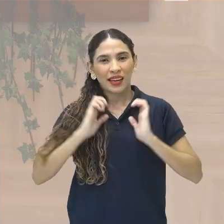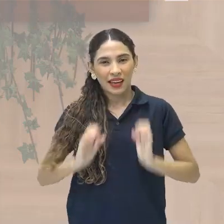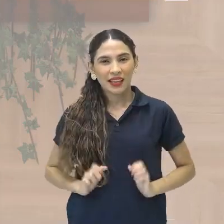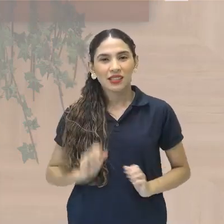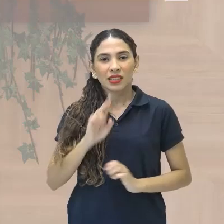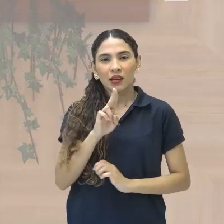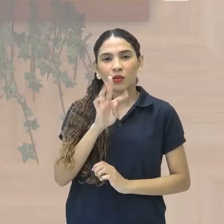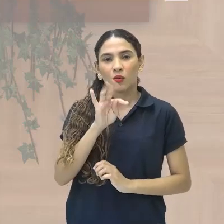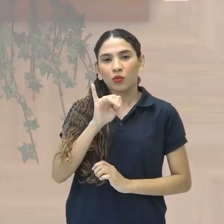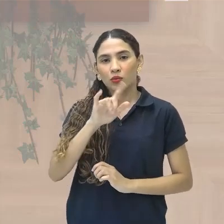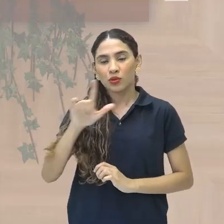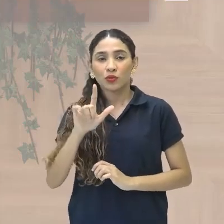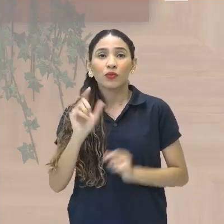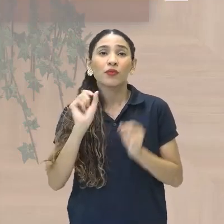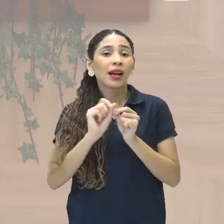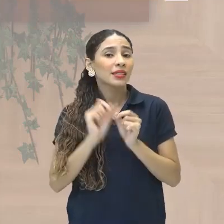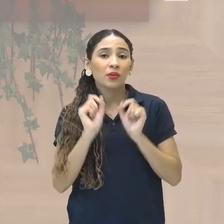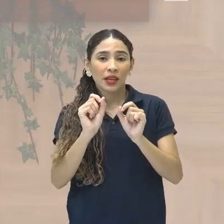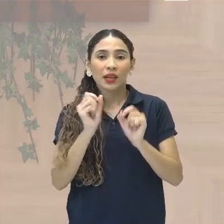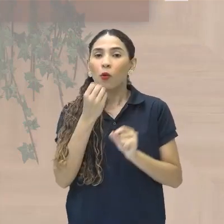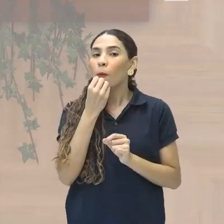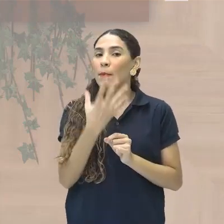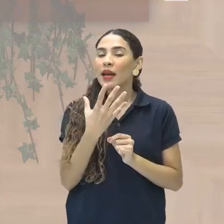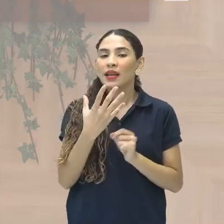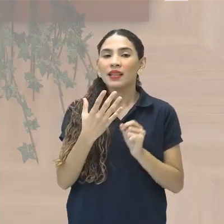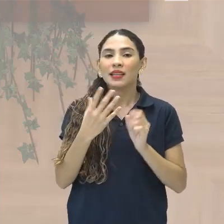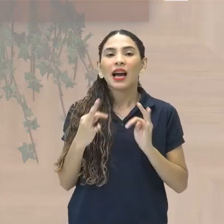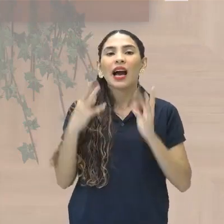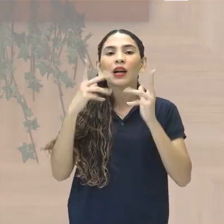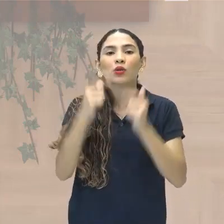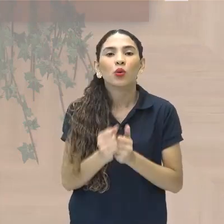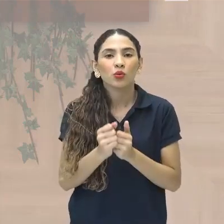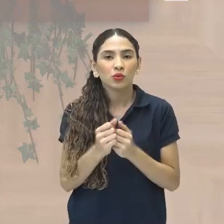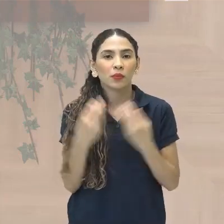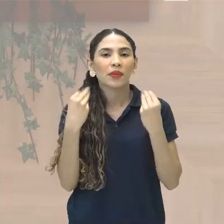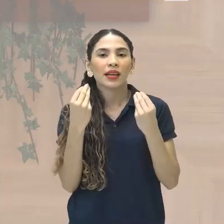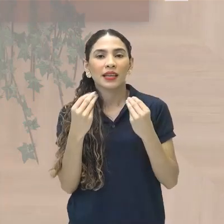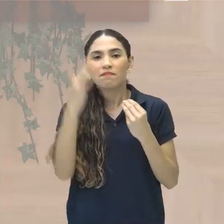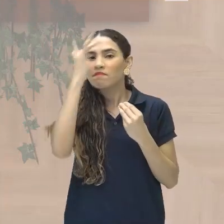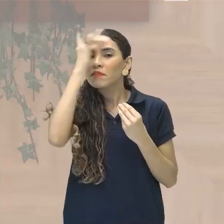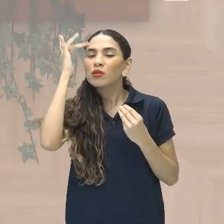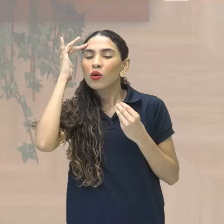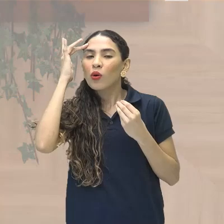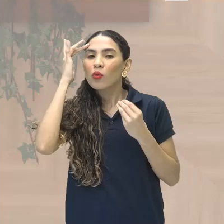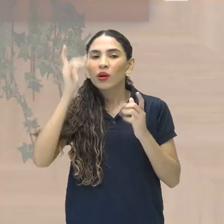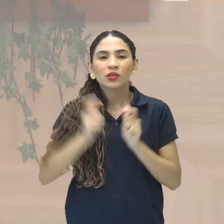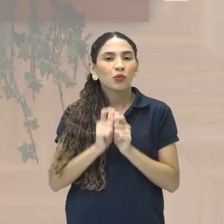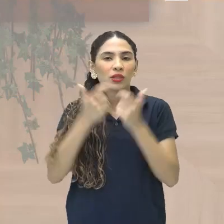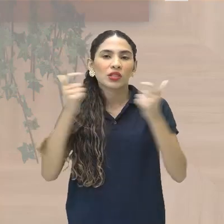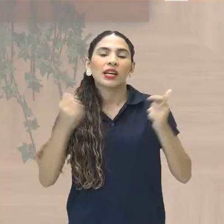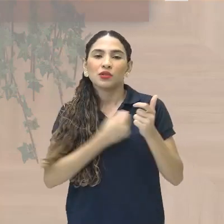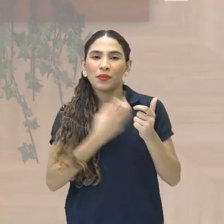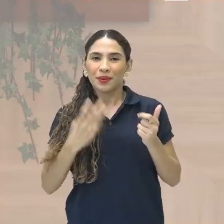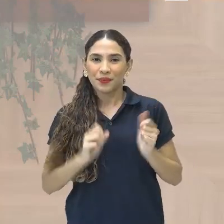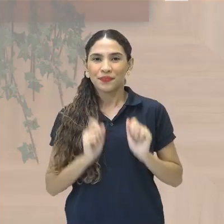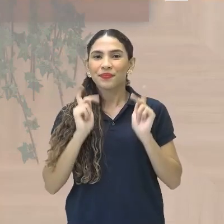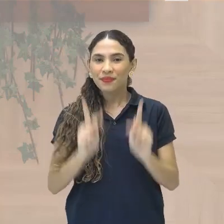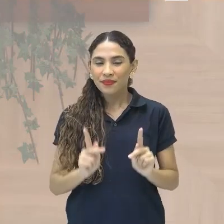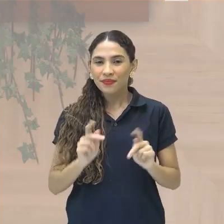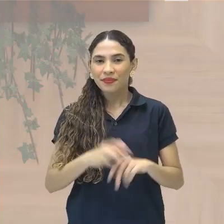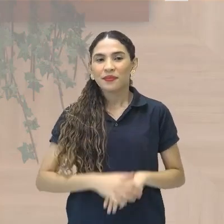ideia é utilitarista. Eu vou fazer o quê? O bem a todos. Para quem? Para o maior número possível de pessoas.